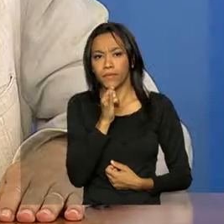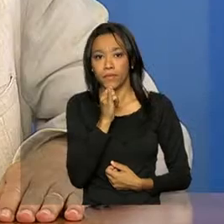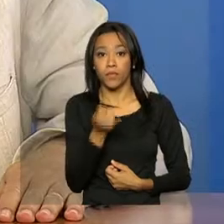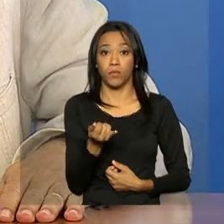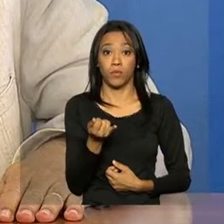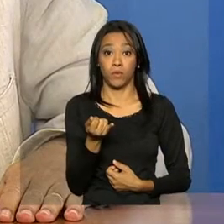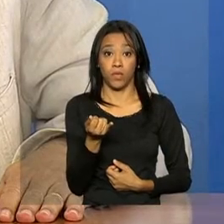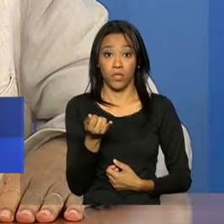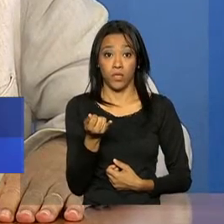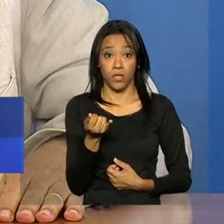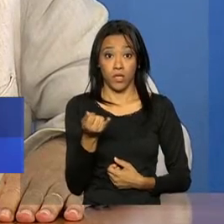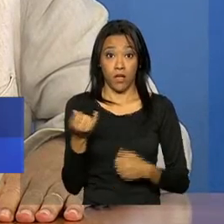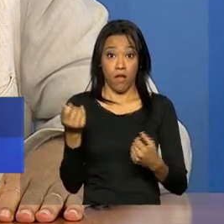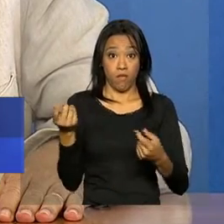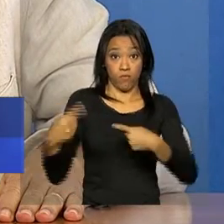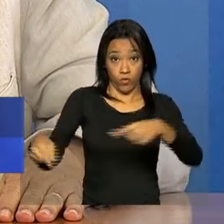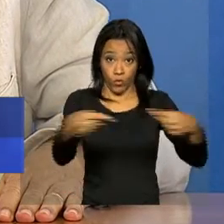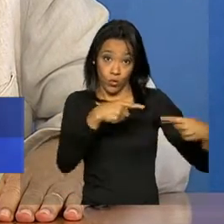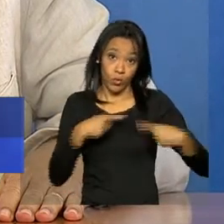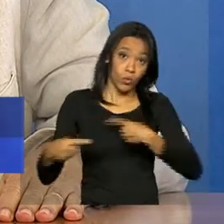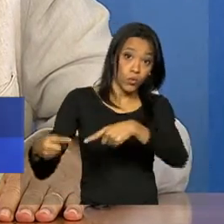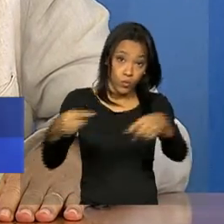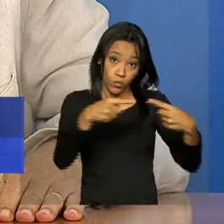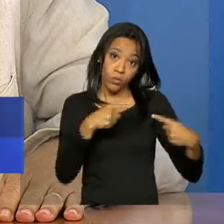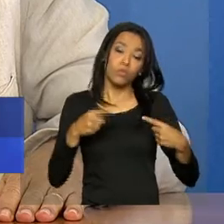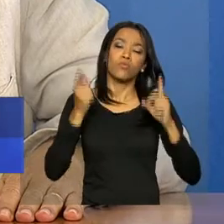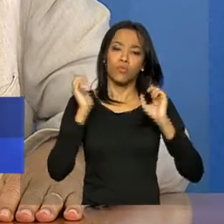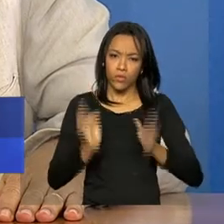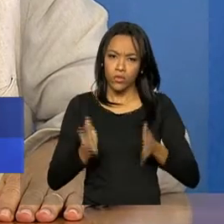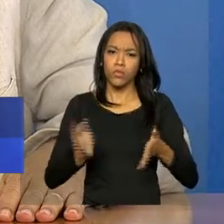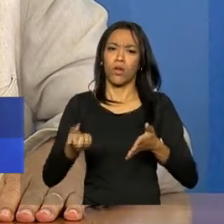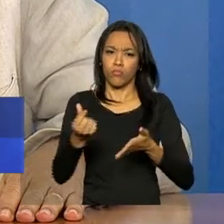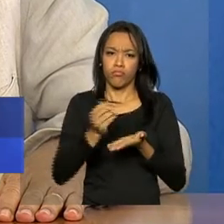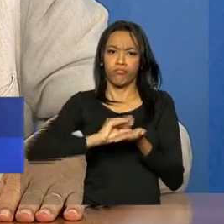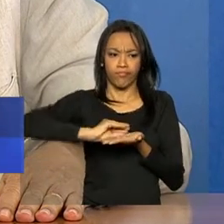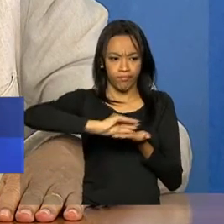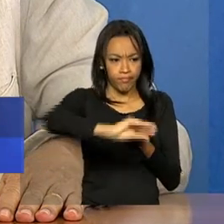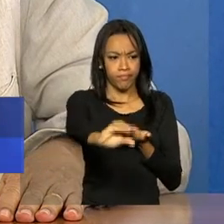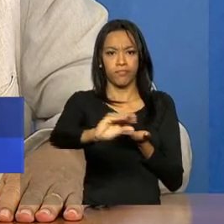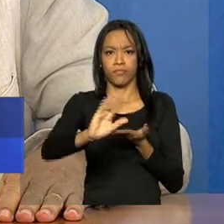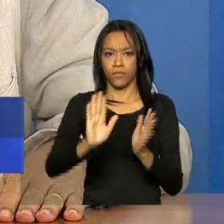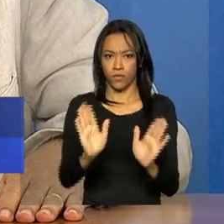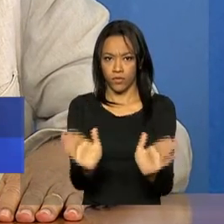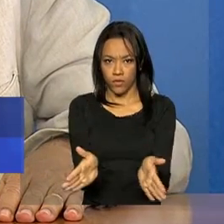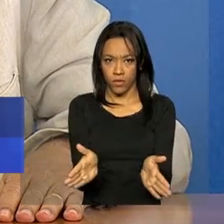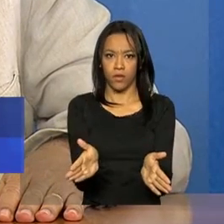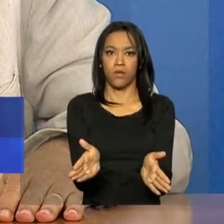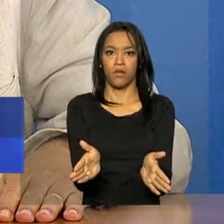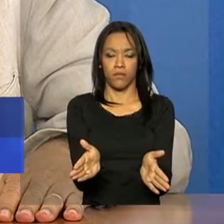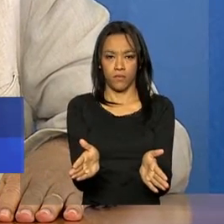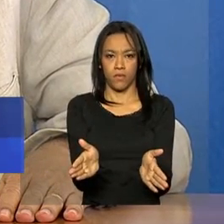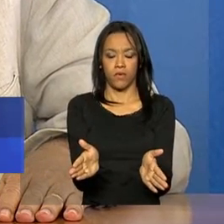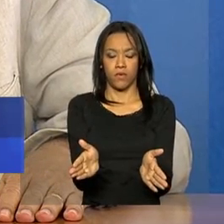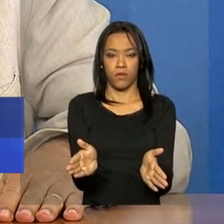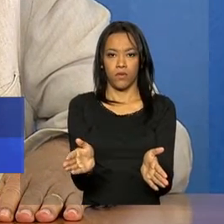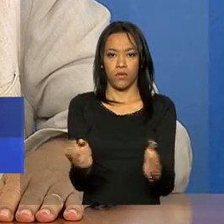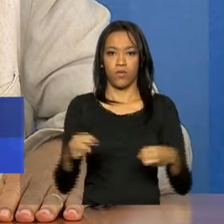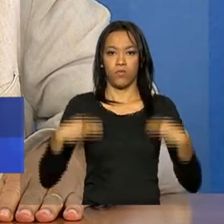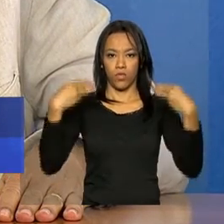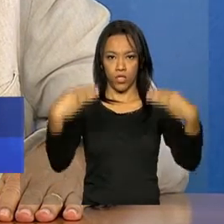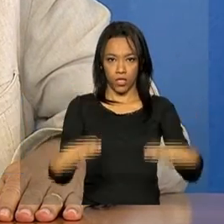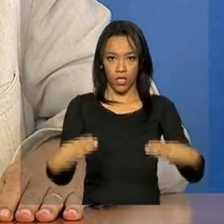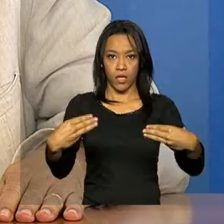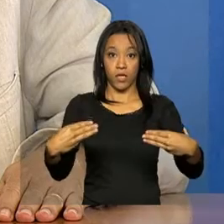no âmbito do governo federal. Os recursos foram disponibilizados. O Ministério da Defesa